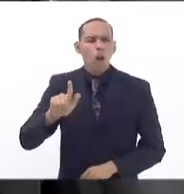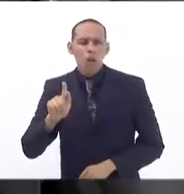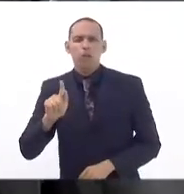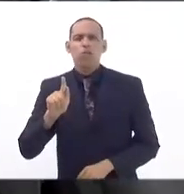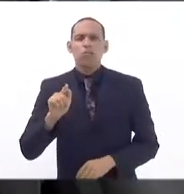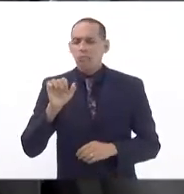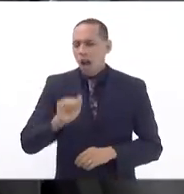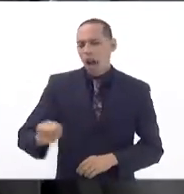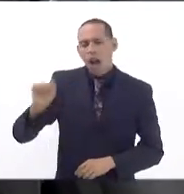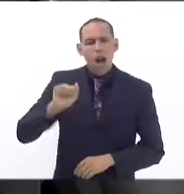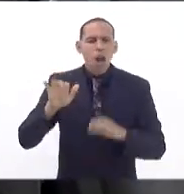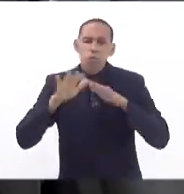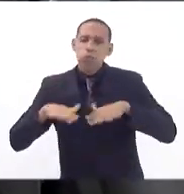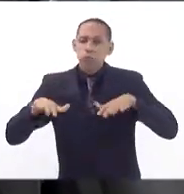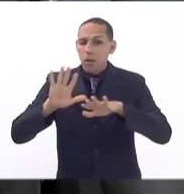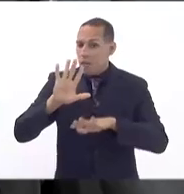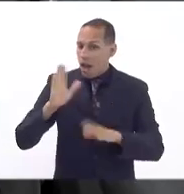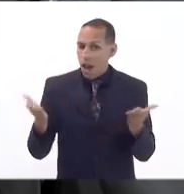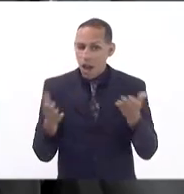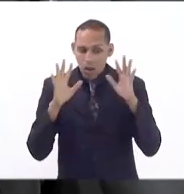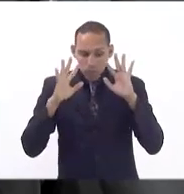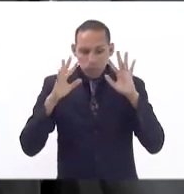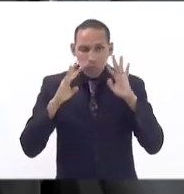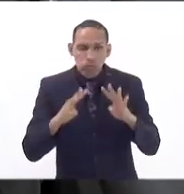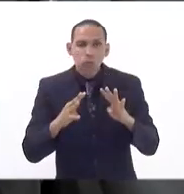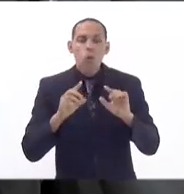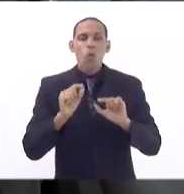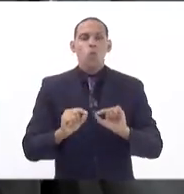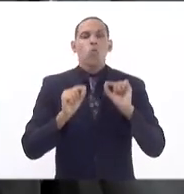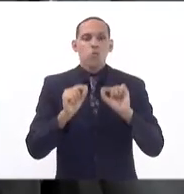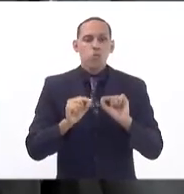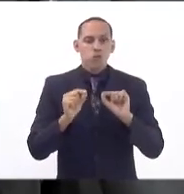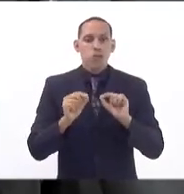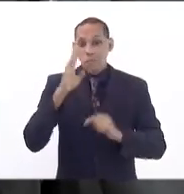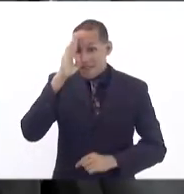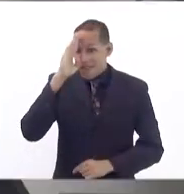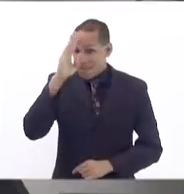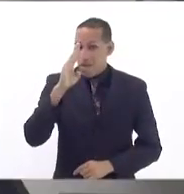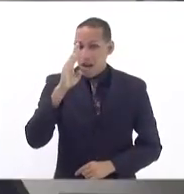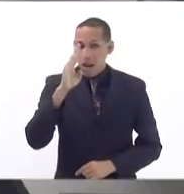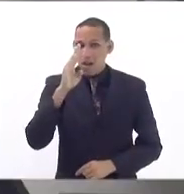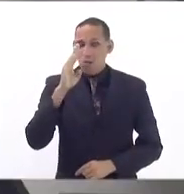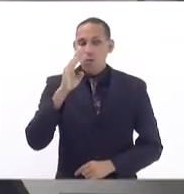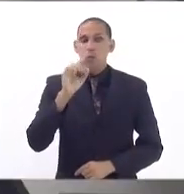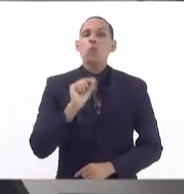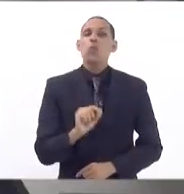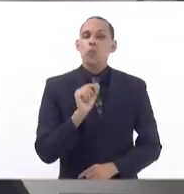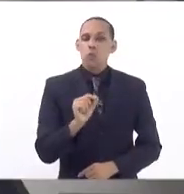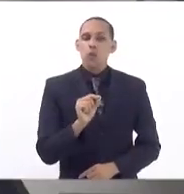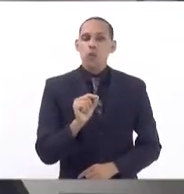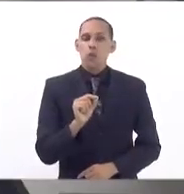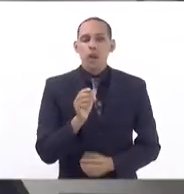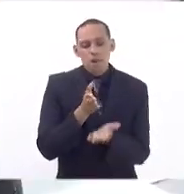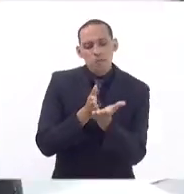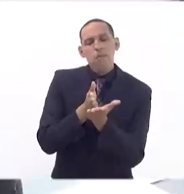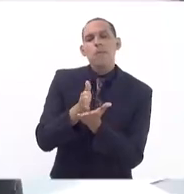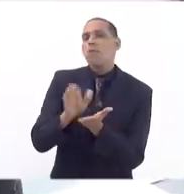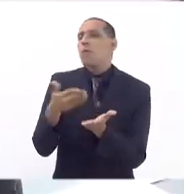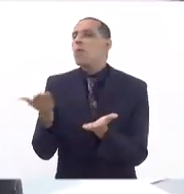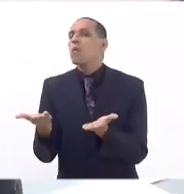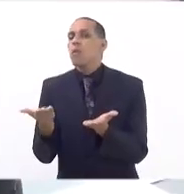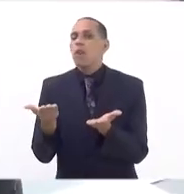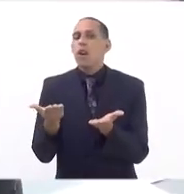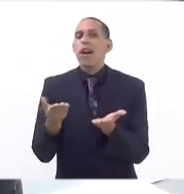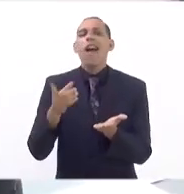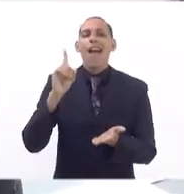associações Sem problema nenhum só que eu me atendendo sempre a questão principal que nortesa CTI que nós TCP é